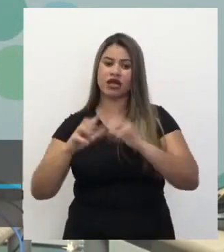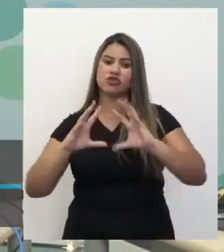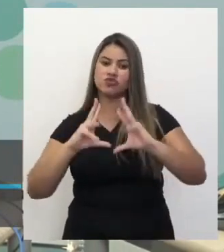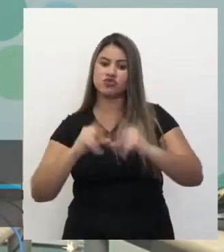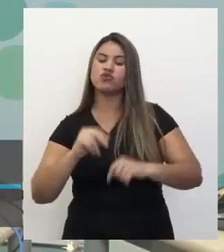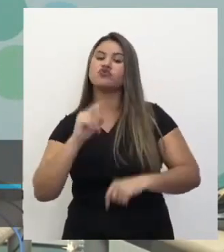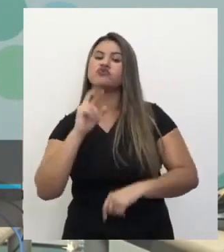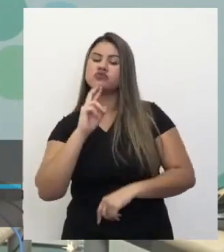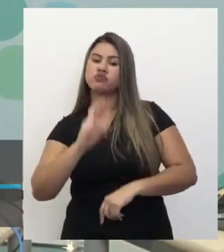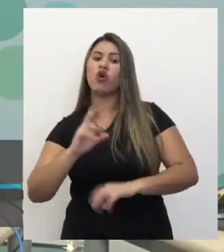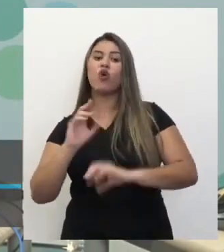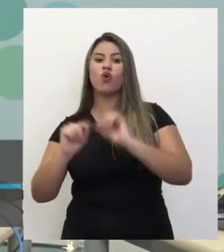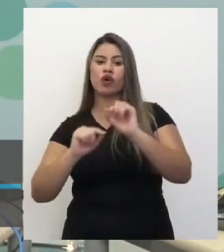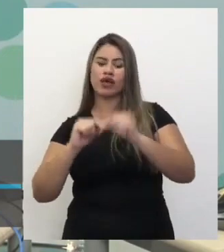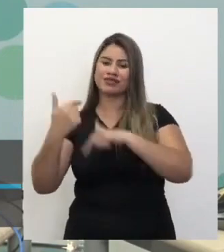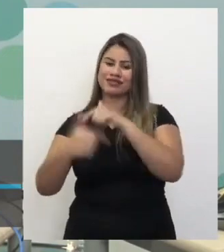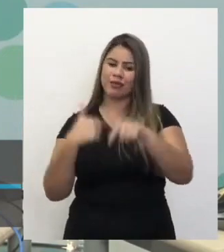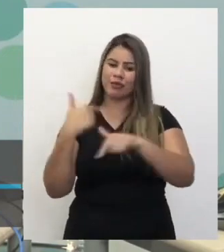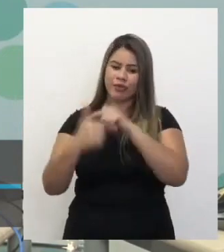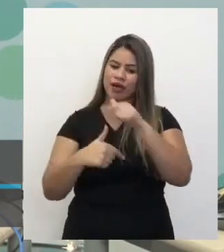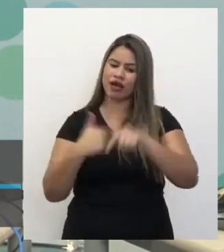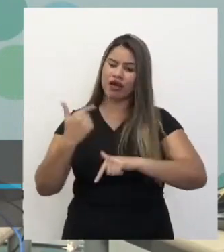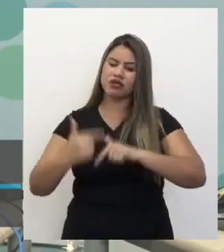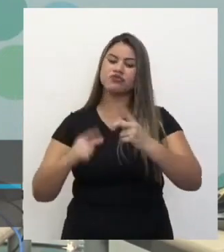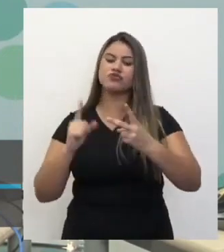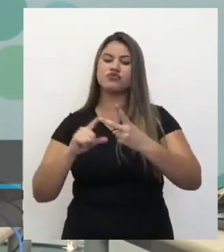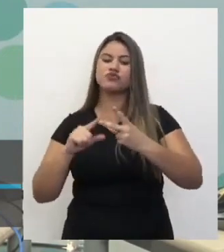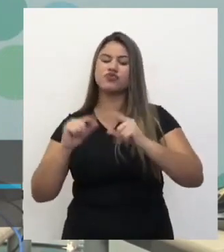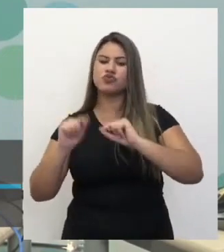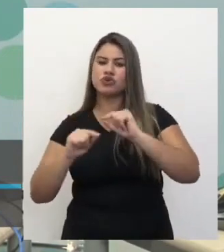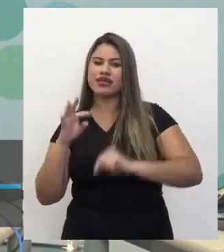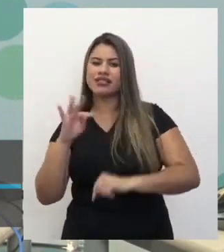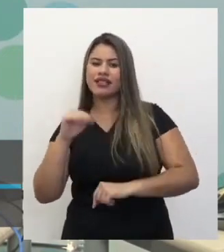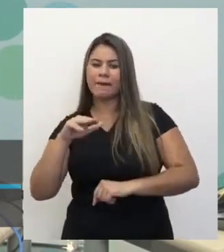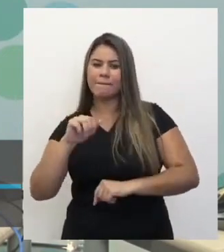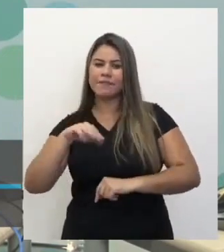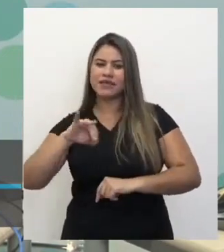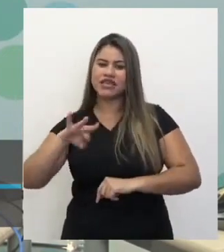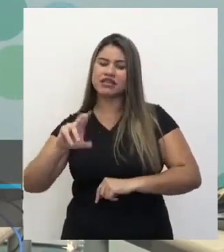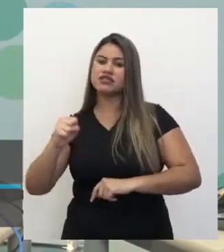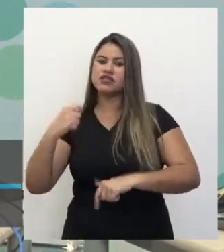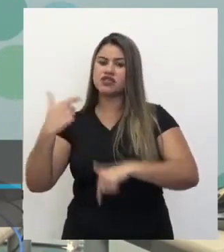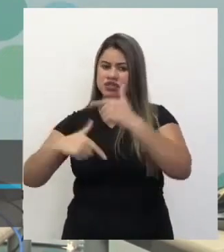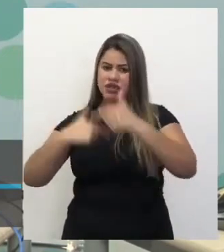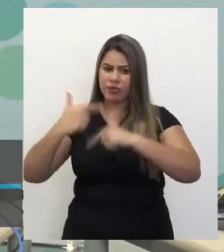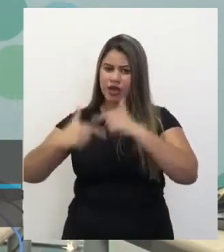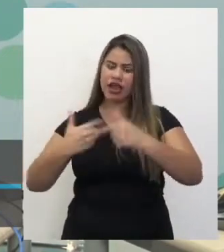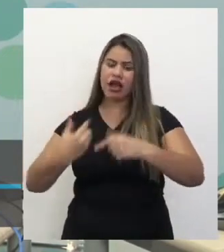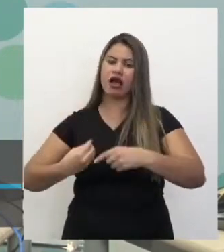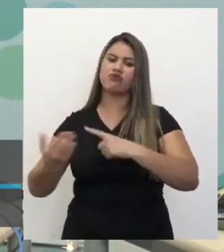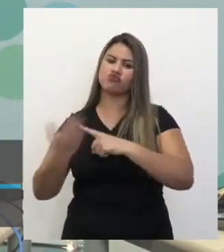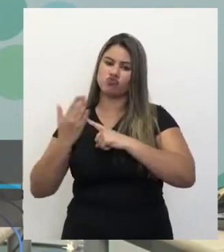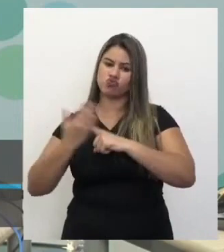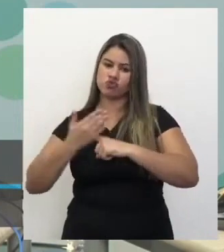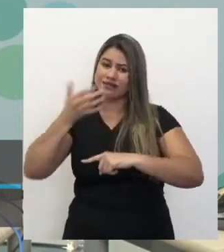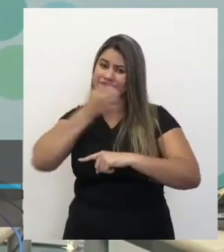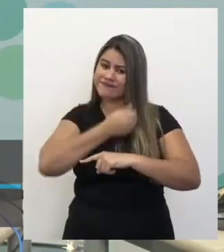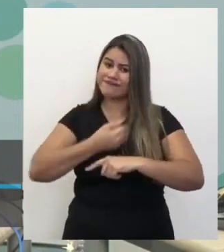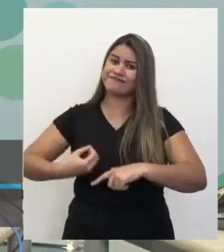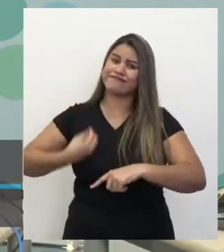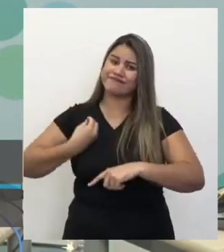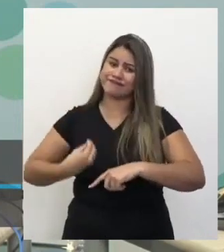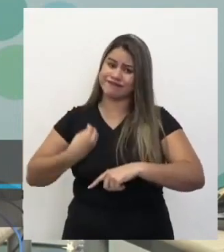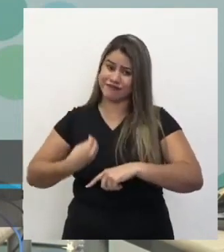ao trabalho e, por exemplo, aqui a Tamires, ela disse trabalhar para sobreviver e sustentar